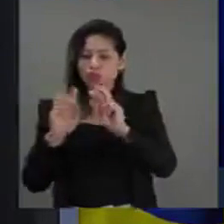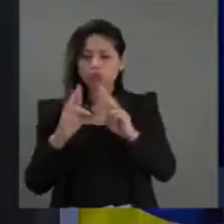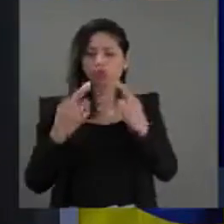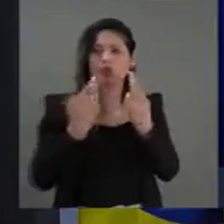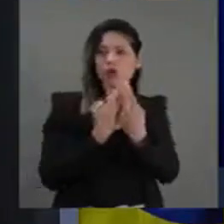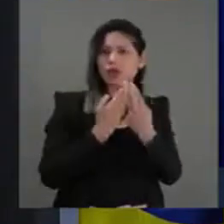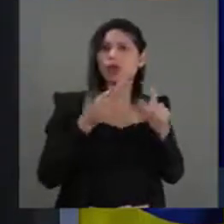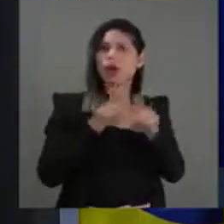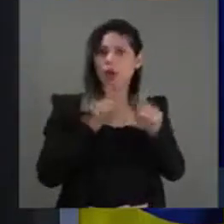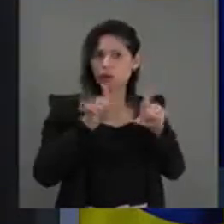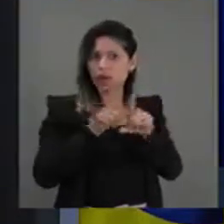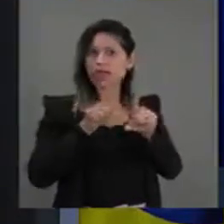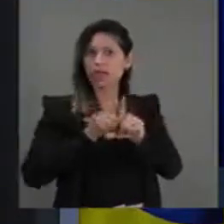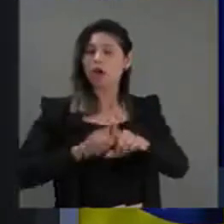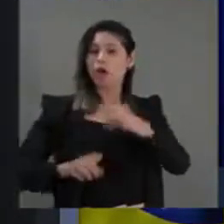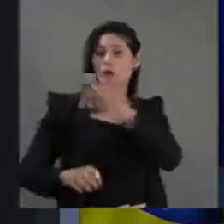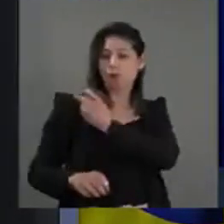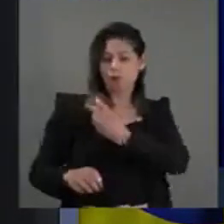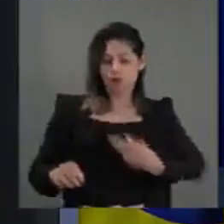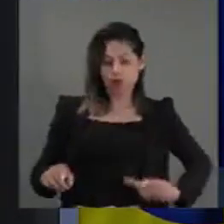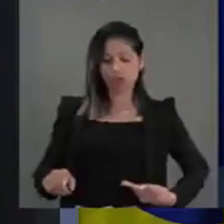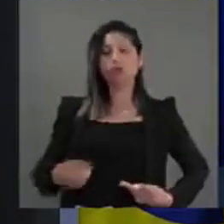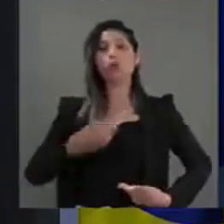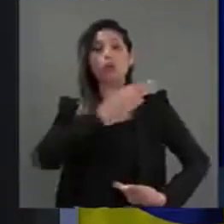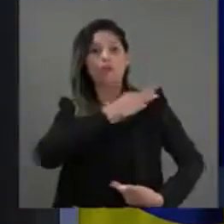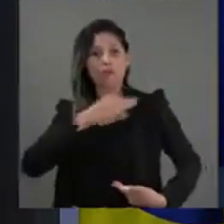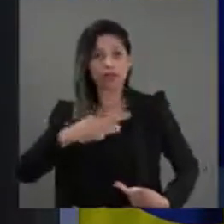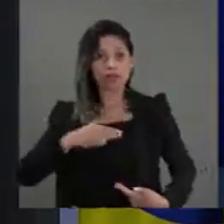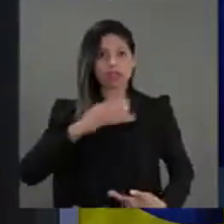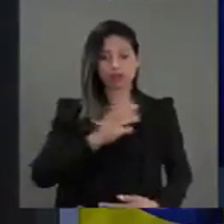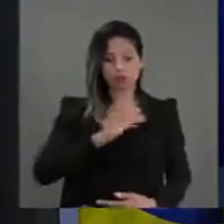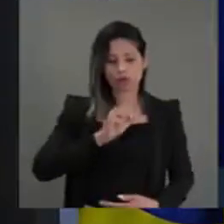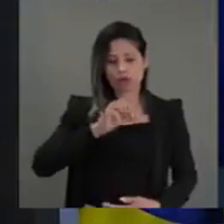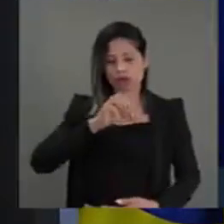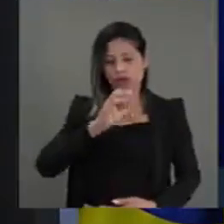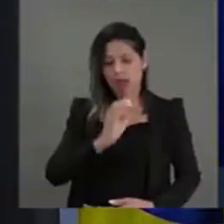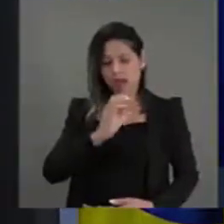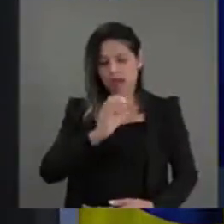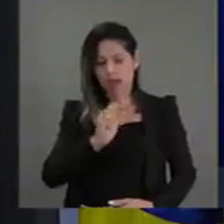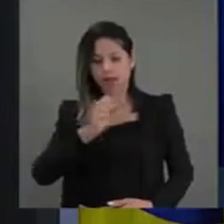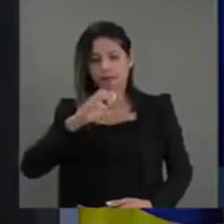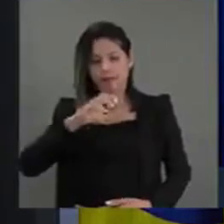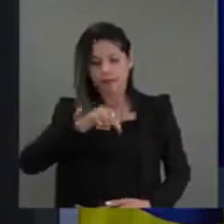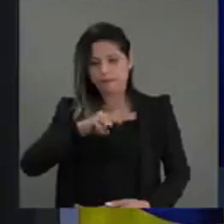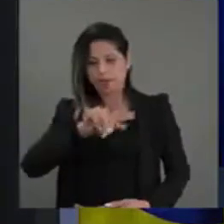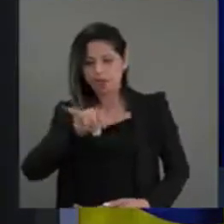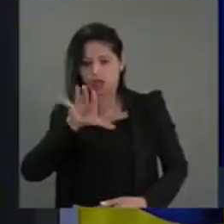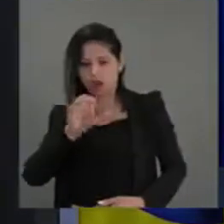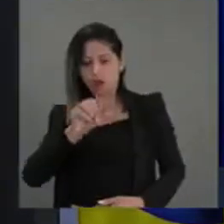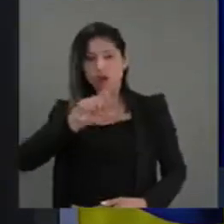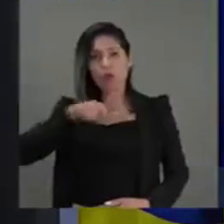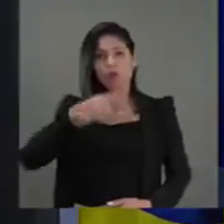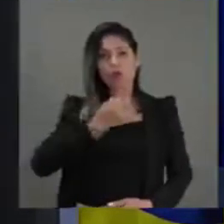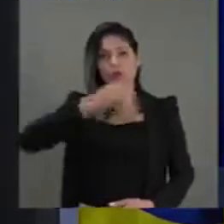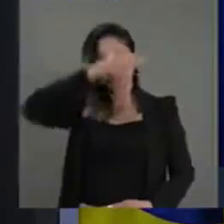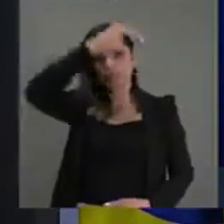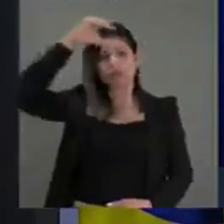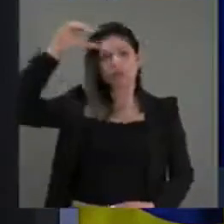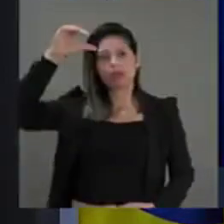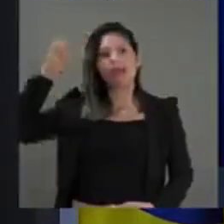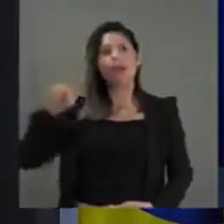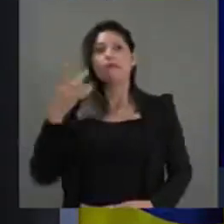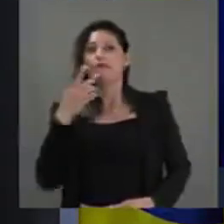Camilo Santana, registrar nas redes sociais a reunião e, em seguida, declarar apoio ao